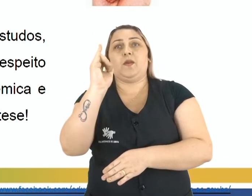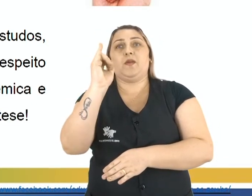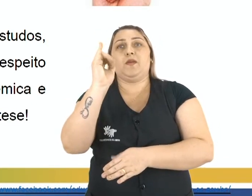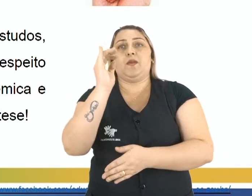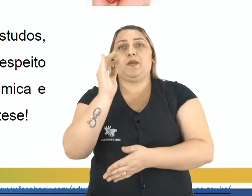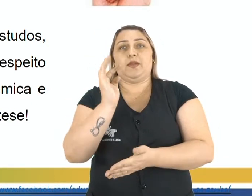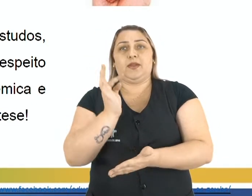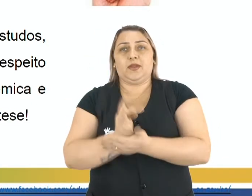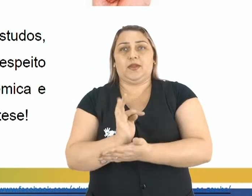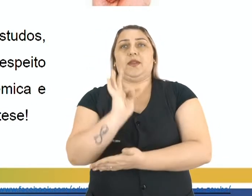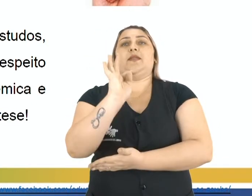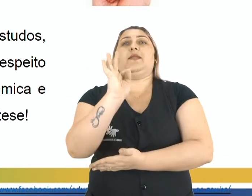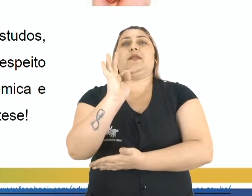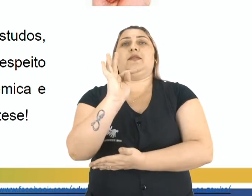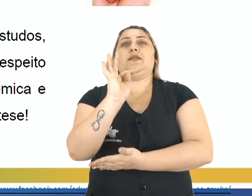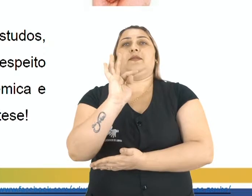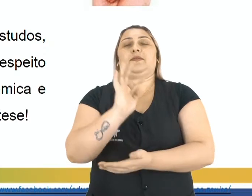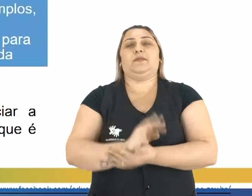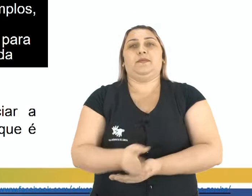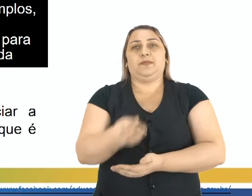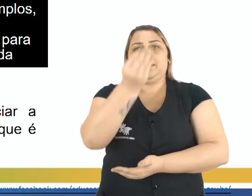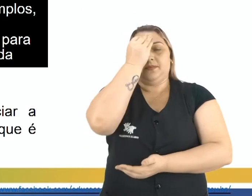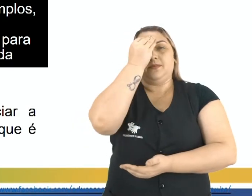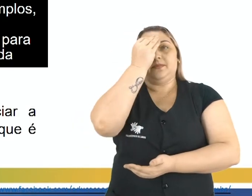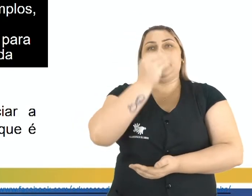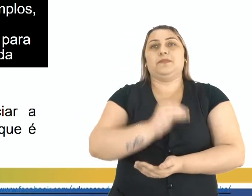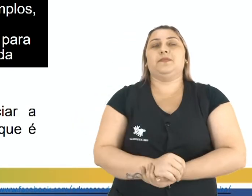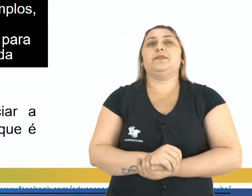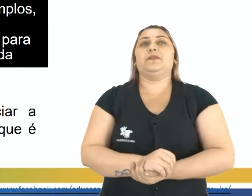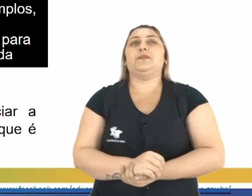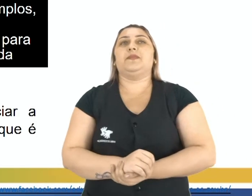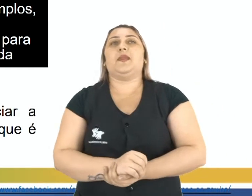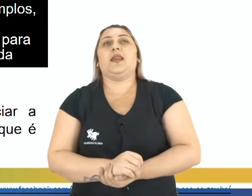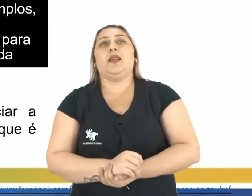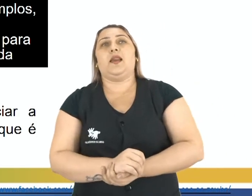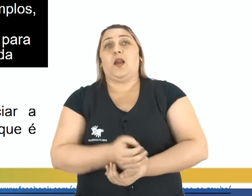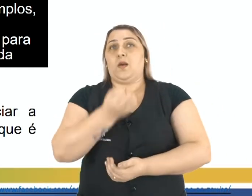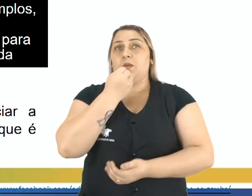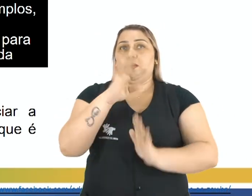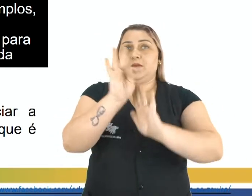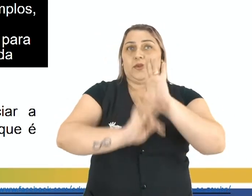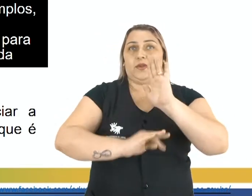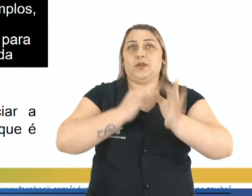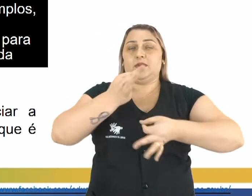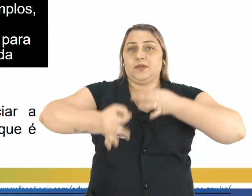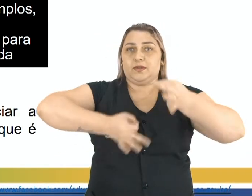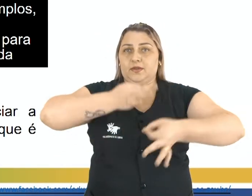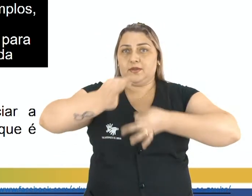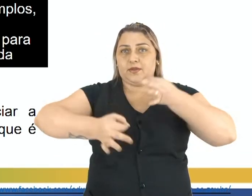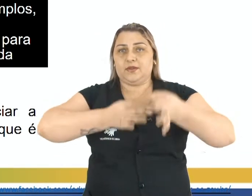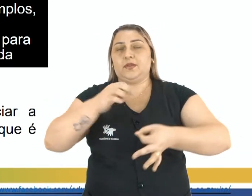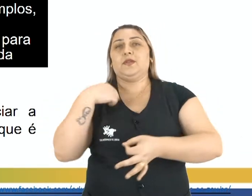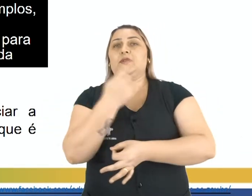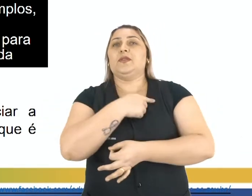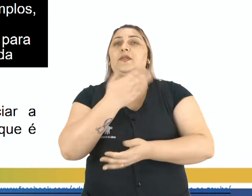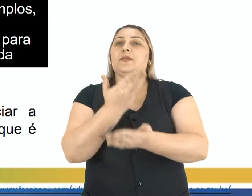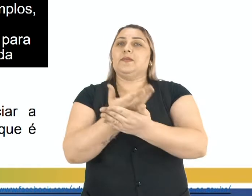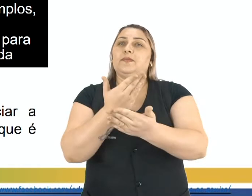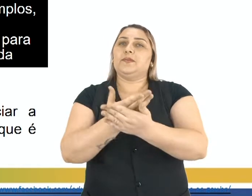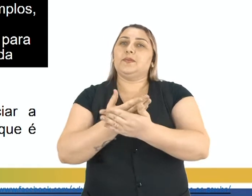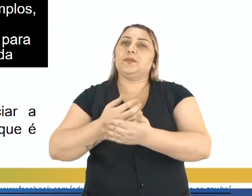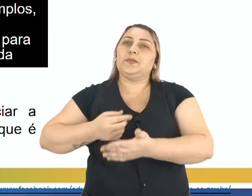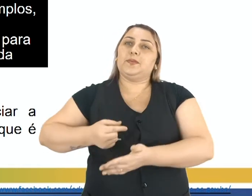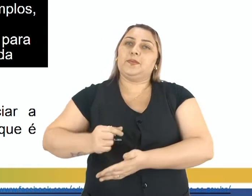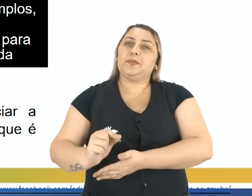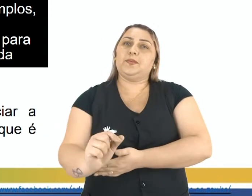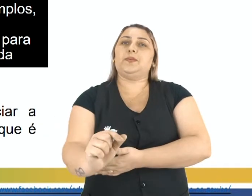uma tese. Guarda essa palavrinha. Então vamos lá, um bom texto argumentativo que nós vamos estudar ao longo